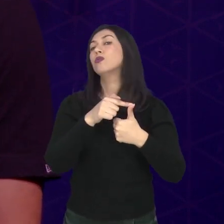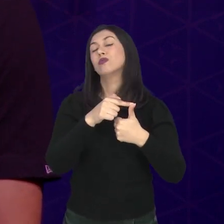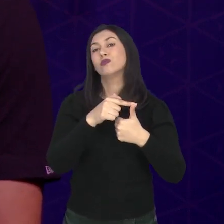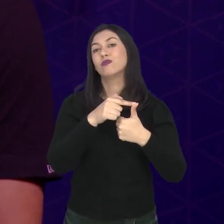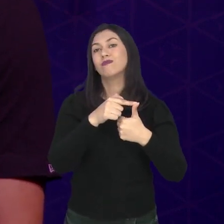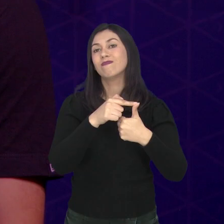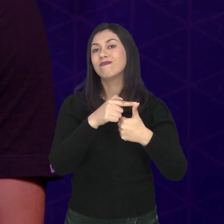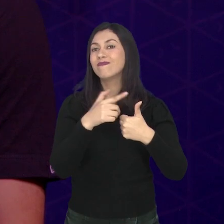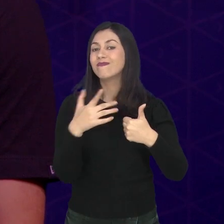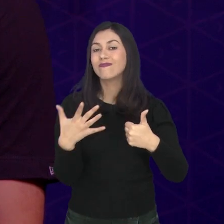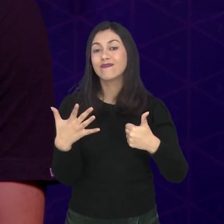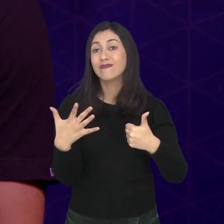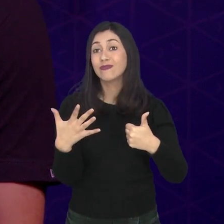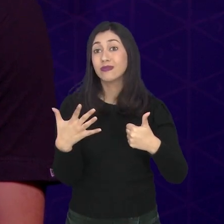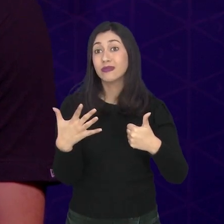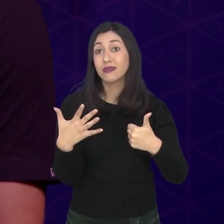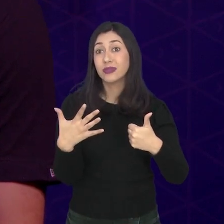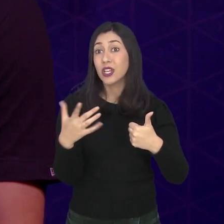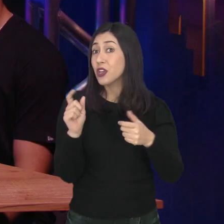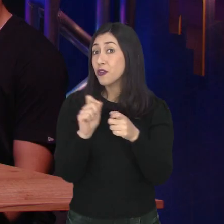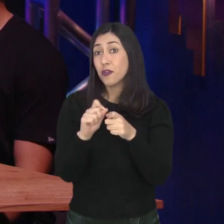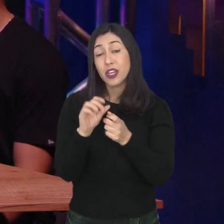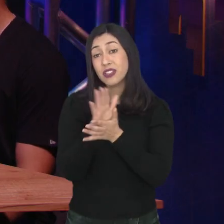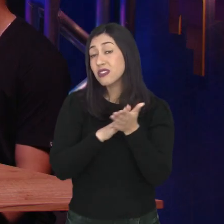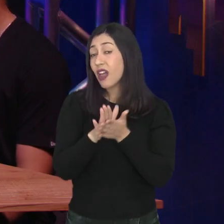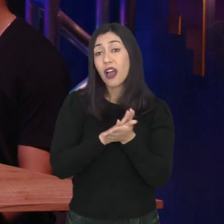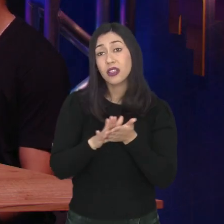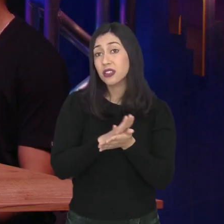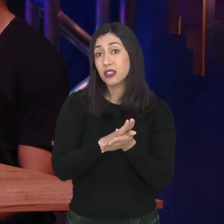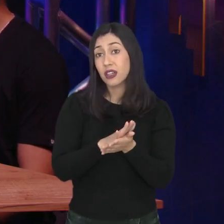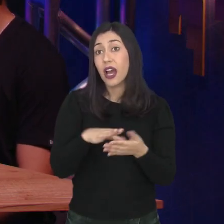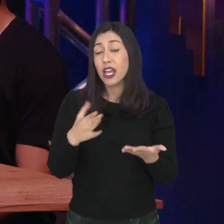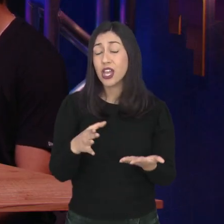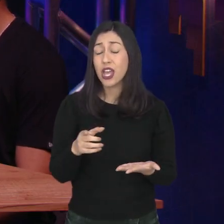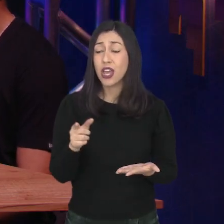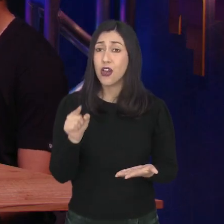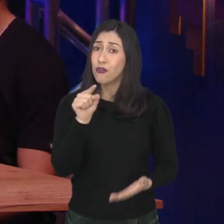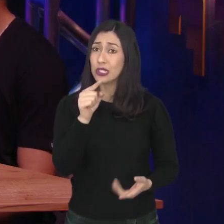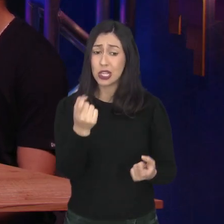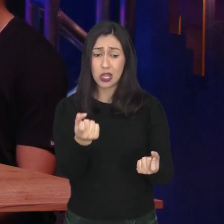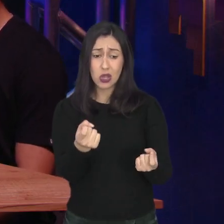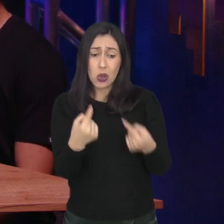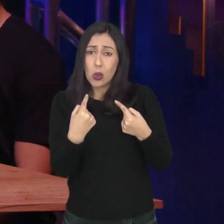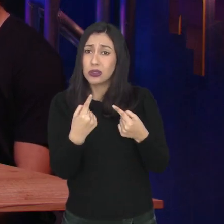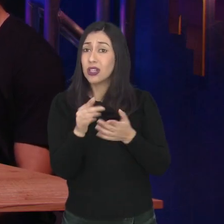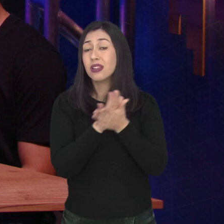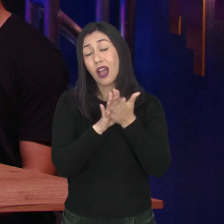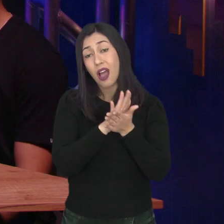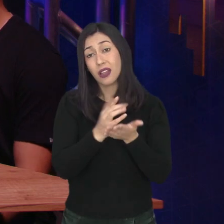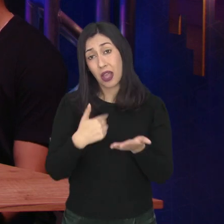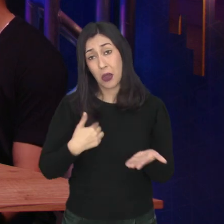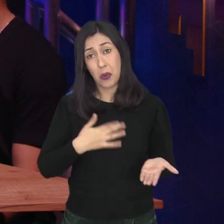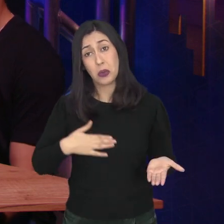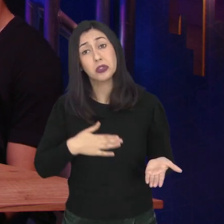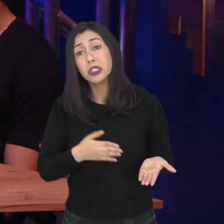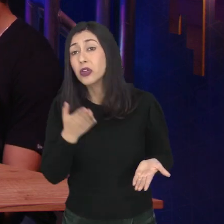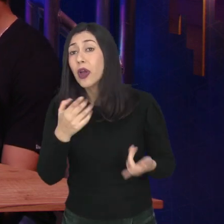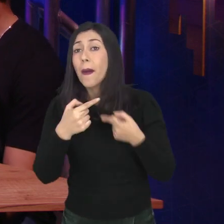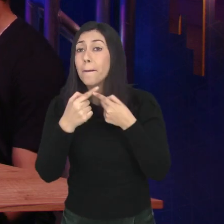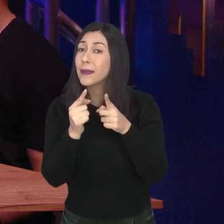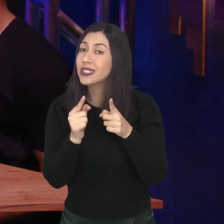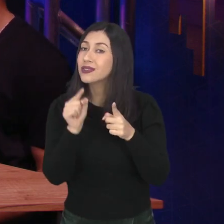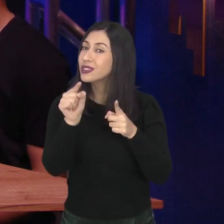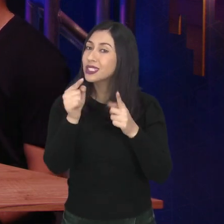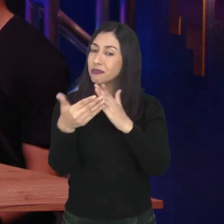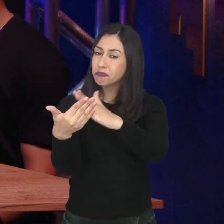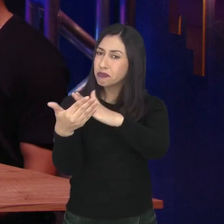tipo assim, eu precisava da sua ajuda e você não conseguiu me ajudar, entendeu? Sim. Eu gostava de você, você não me